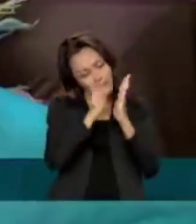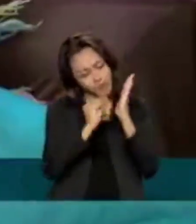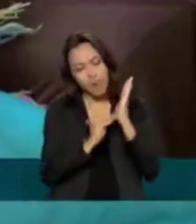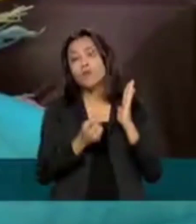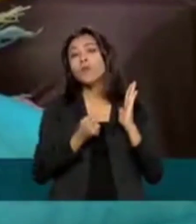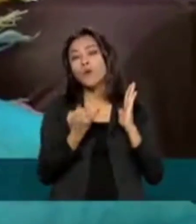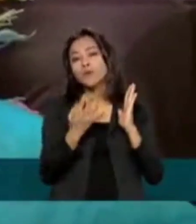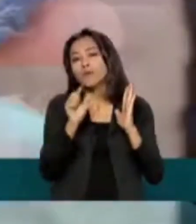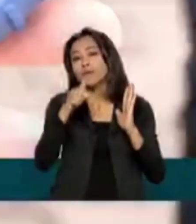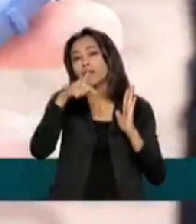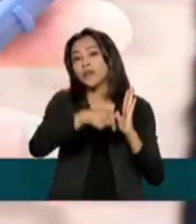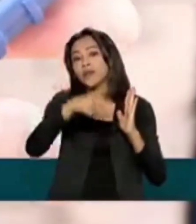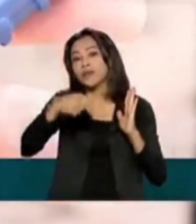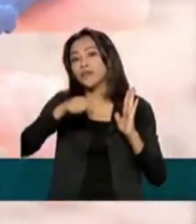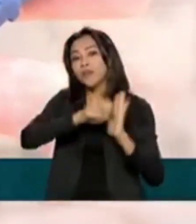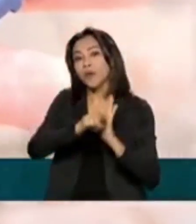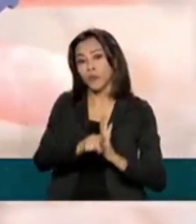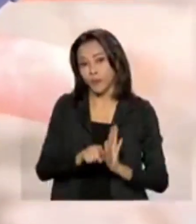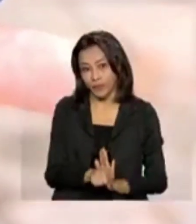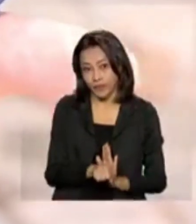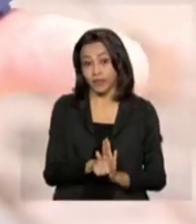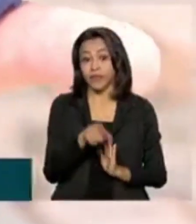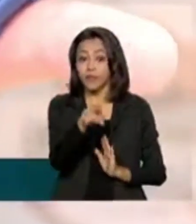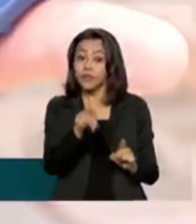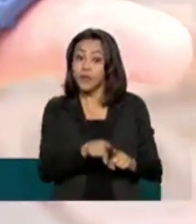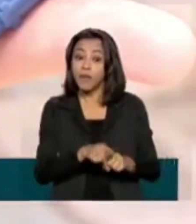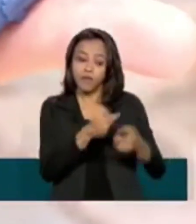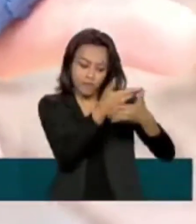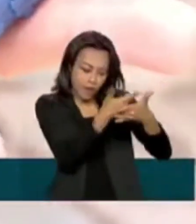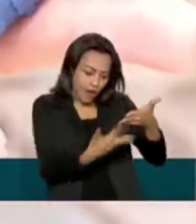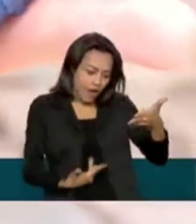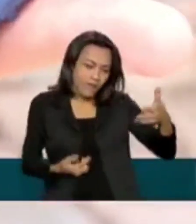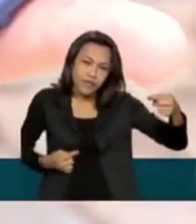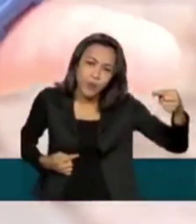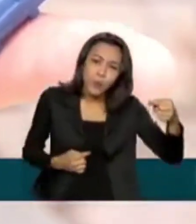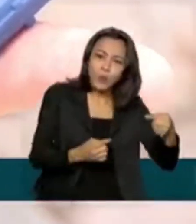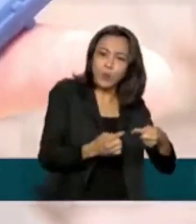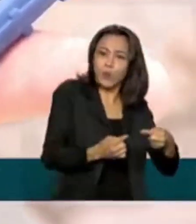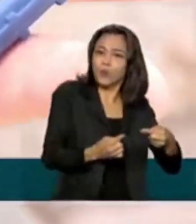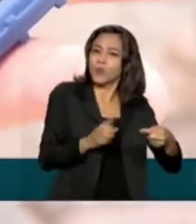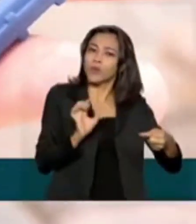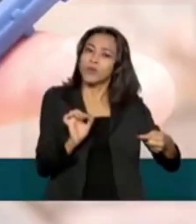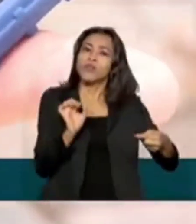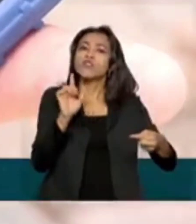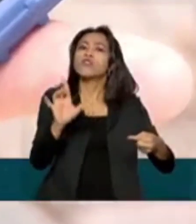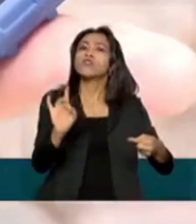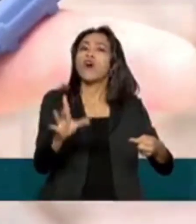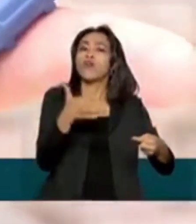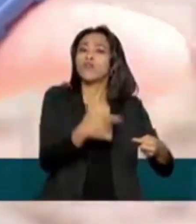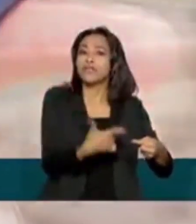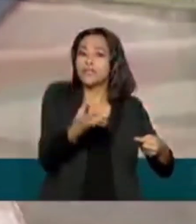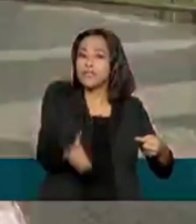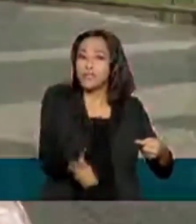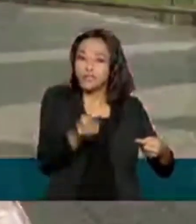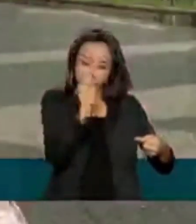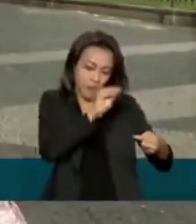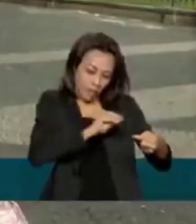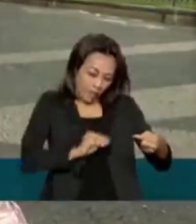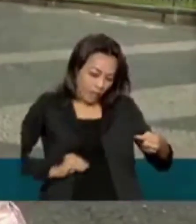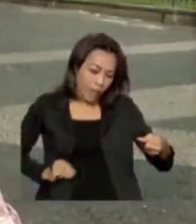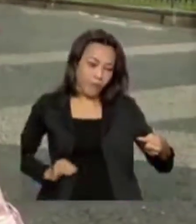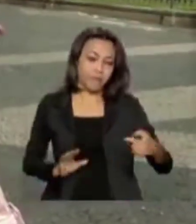perguntas. E nos outros domicílios, o questionário vai ser mais curto, com apenas 26. Se nós não